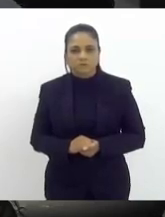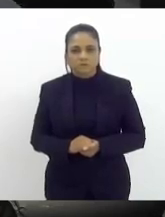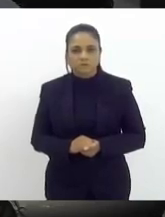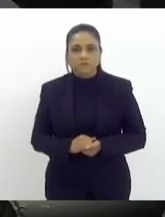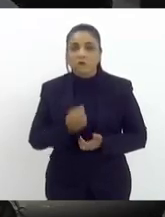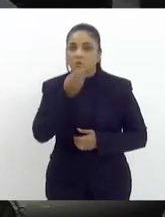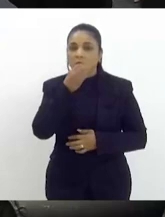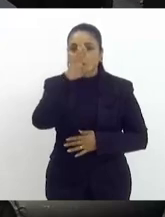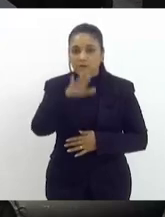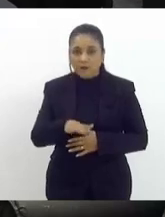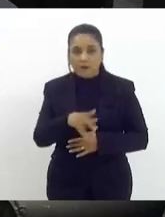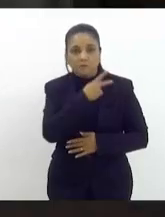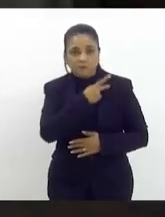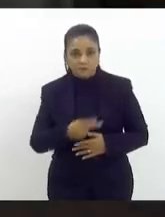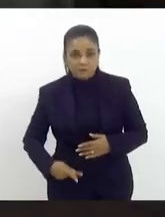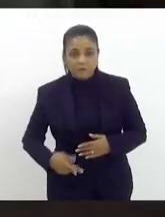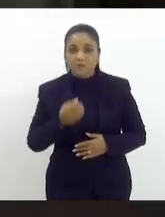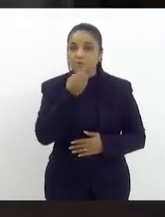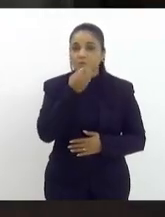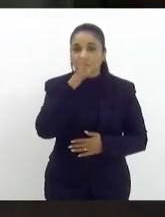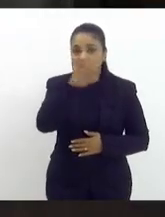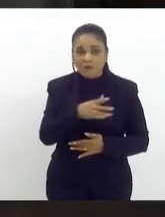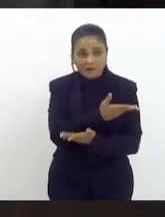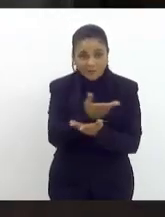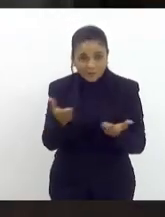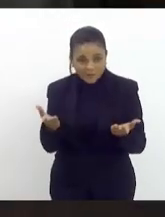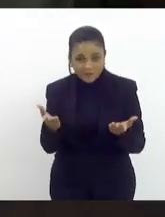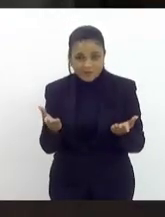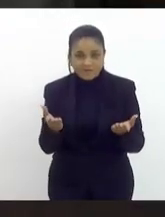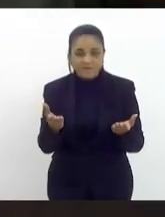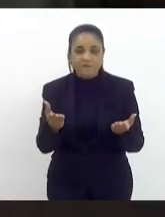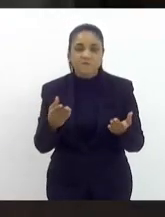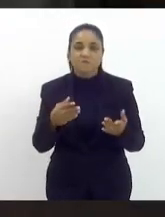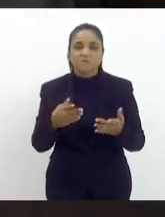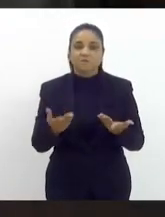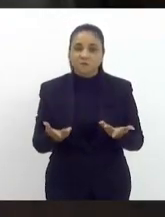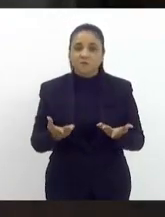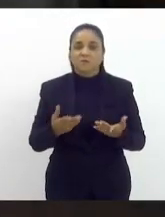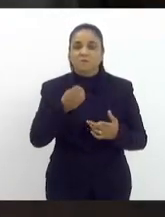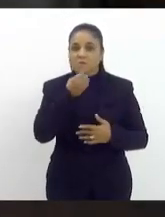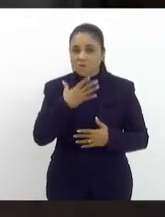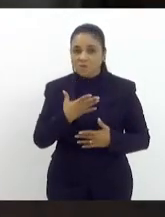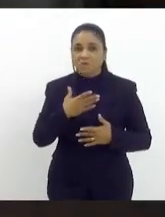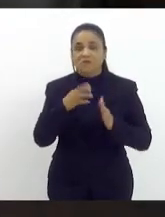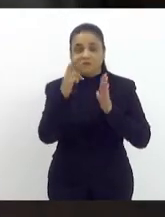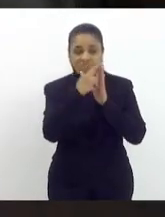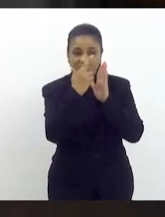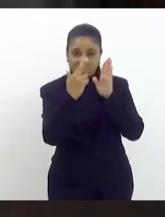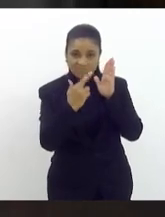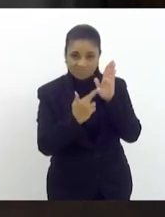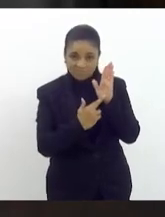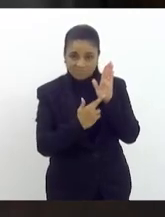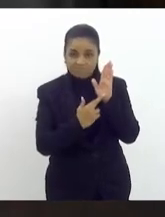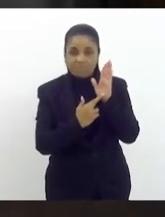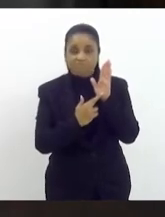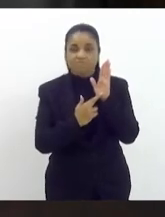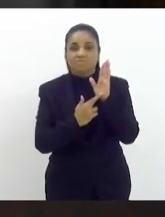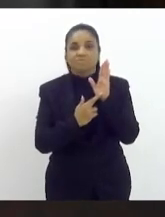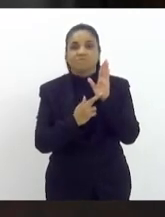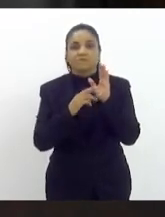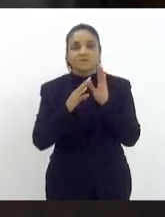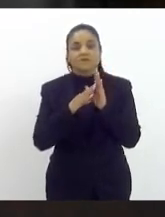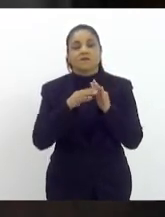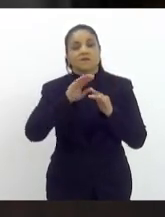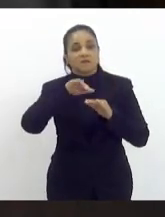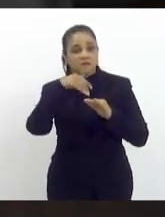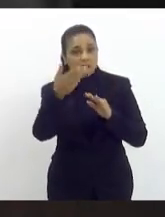Boa tarde, presidente. Boa tarde a todos. Bem, a Comissão de Normas Internas e Proposições Externas, a